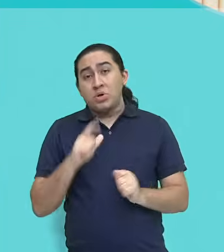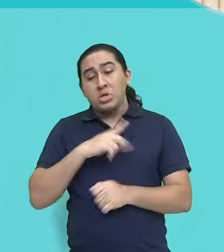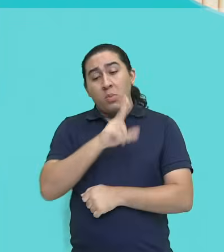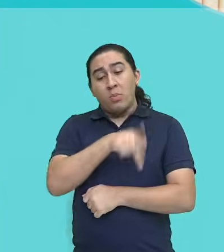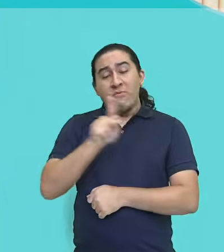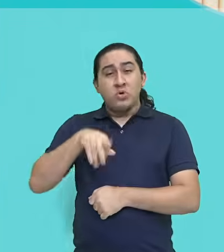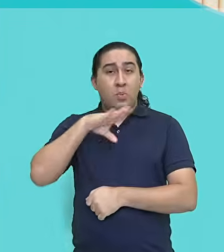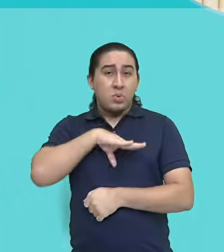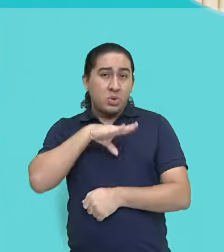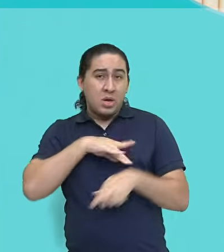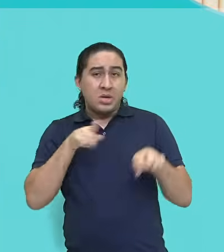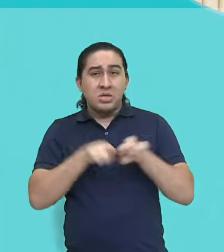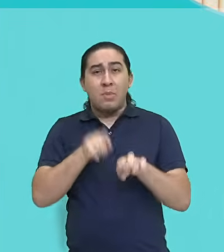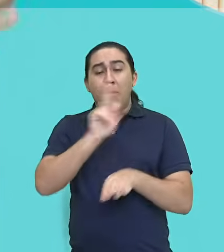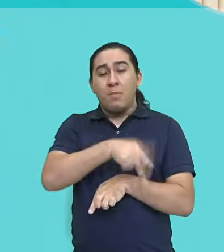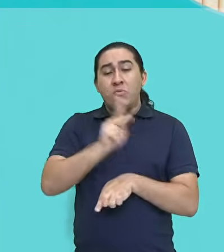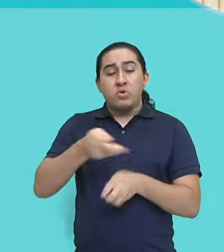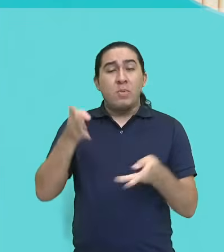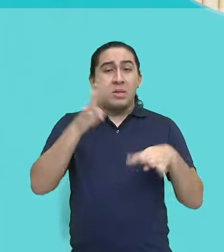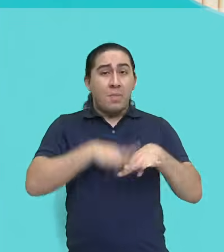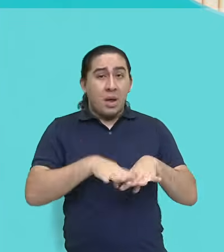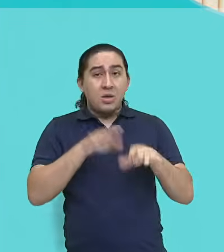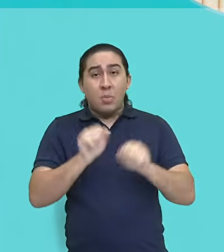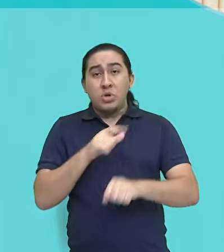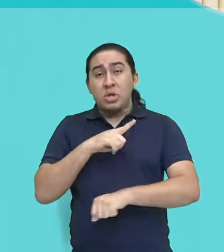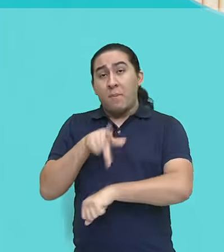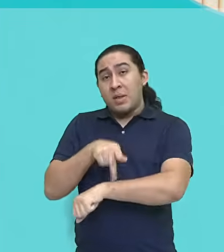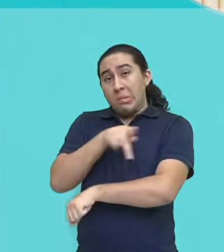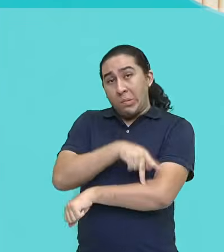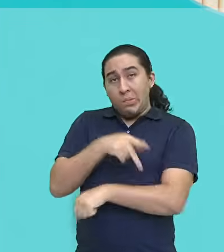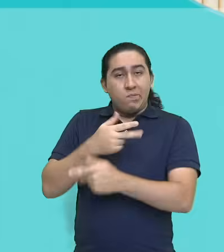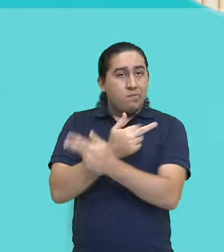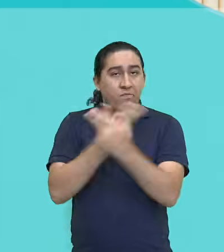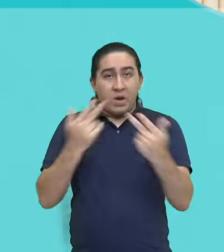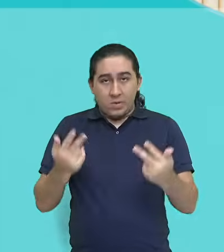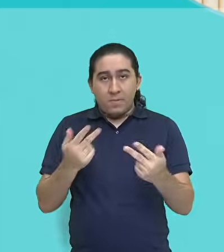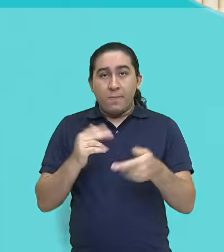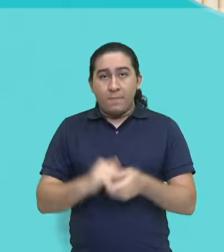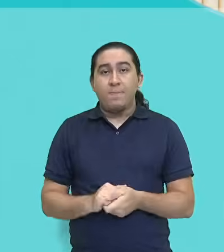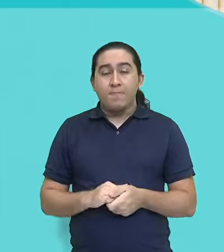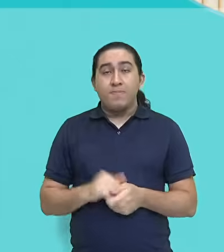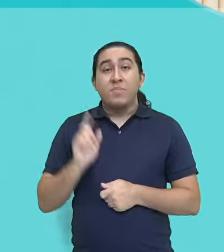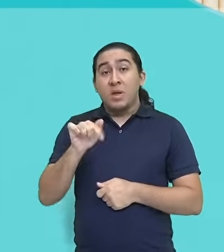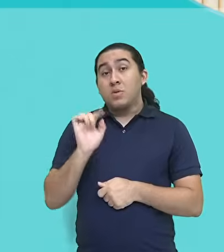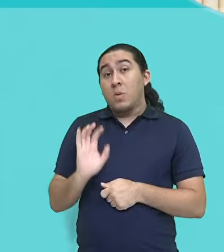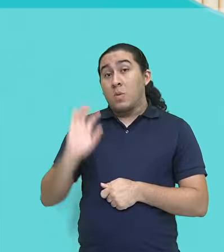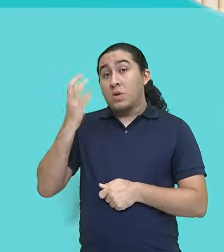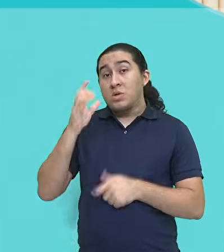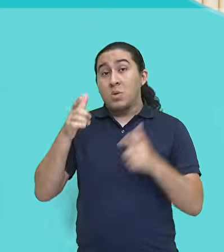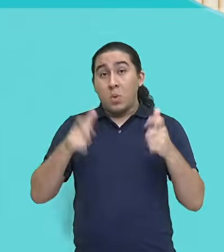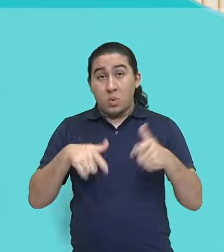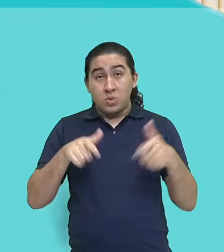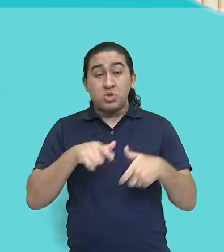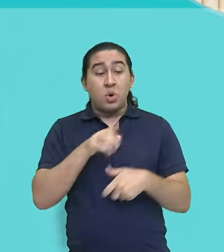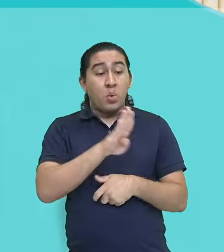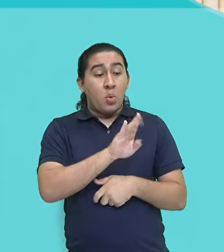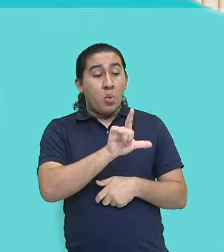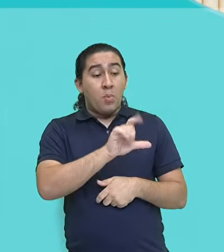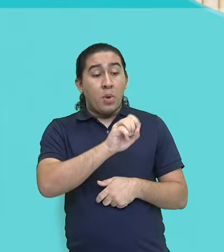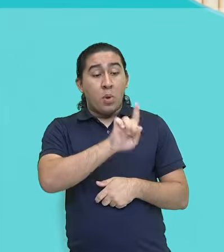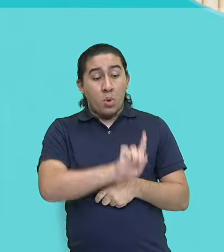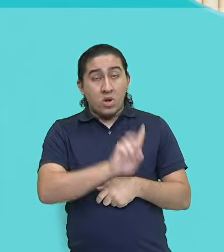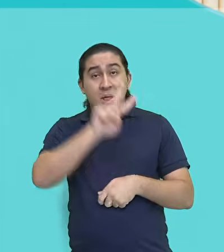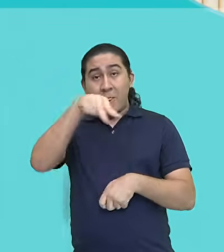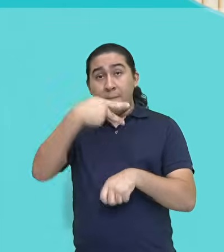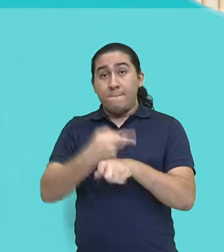entrar o professor de matemática, pode entrar um pedagogo e assim por diante. Então, é isso que acontece no blog, primeiramente, e